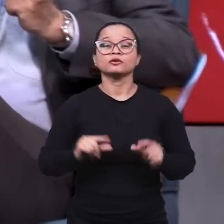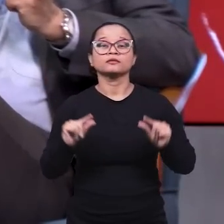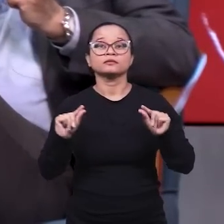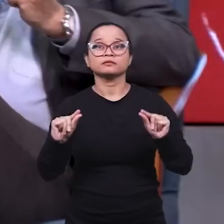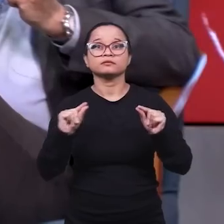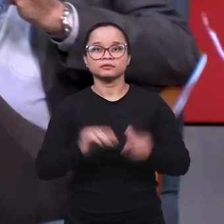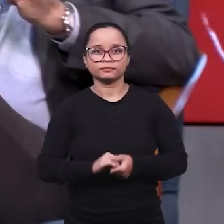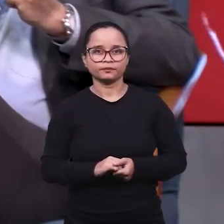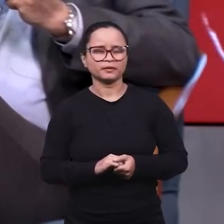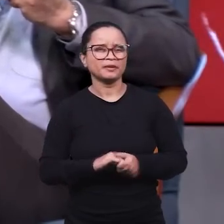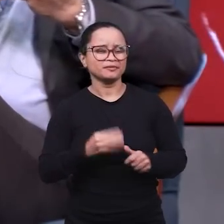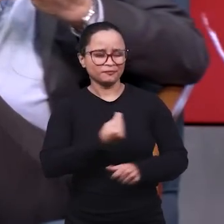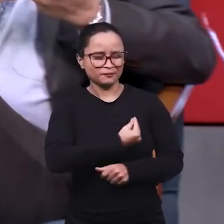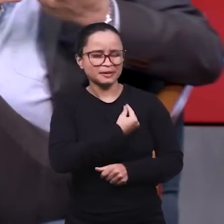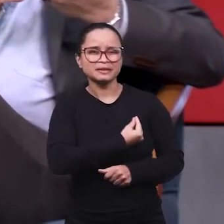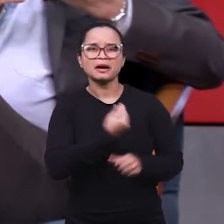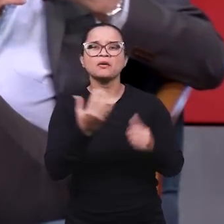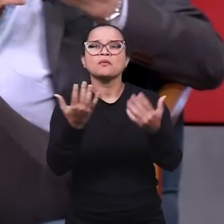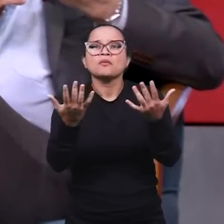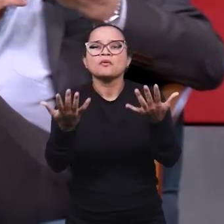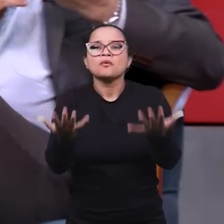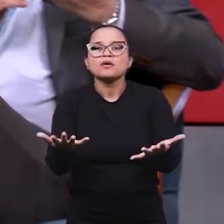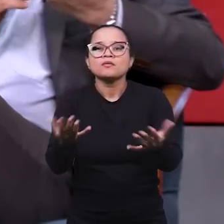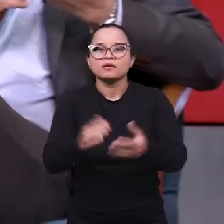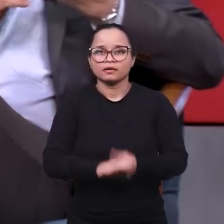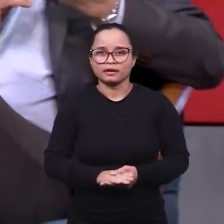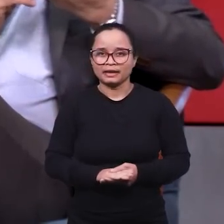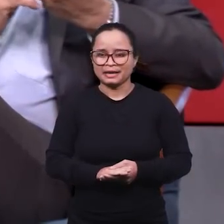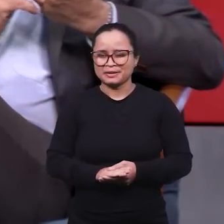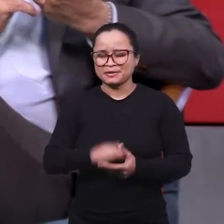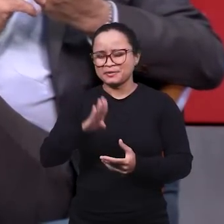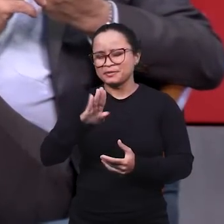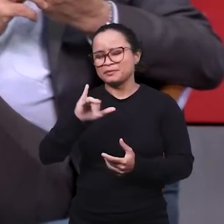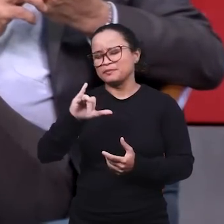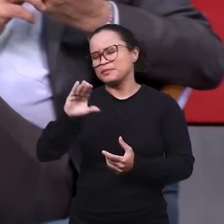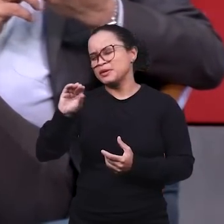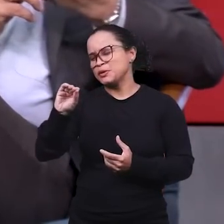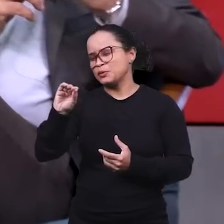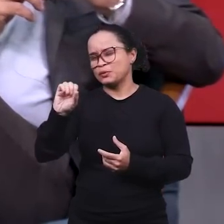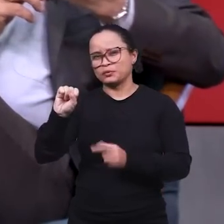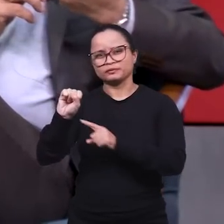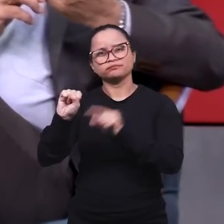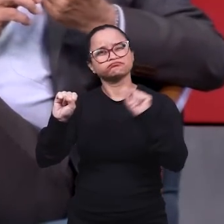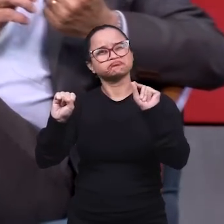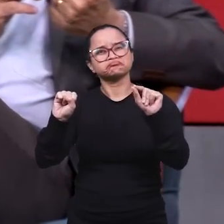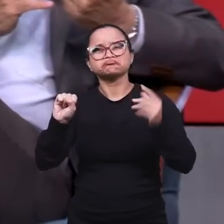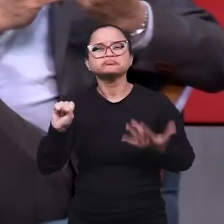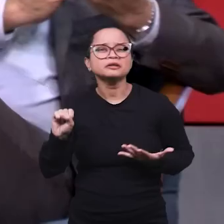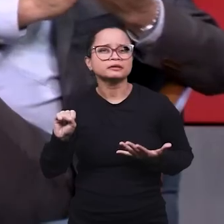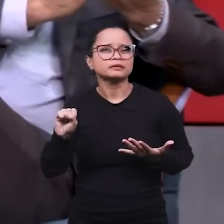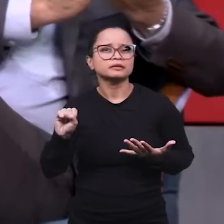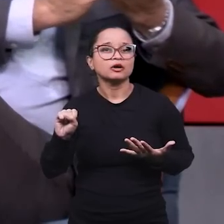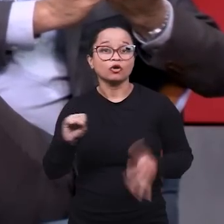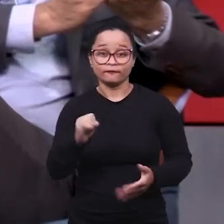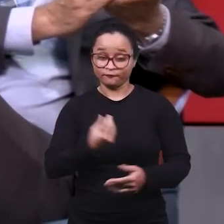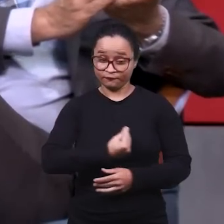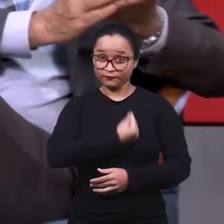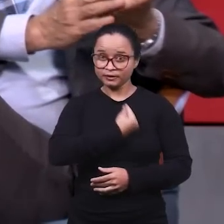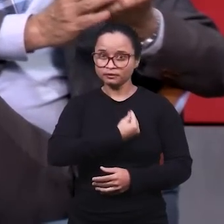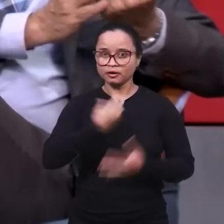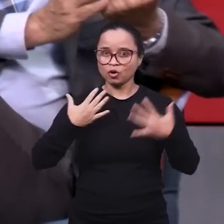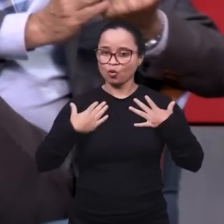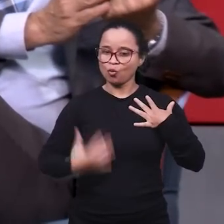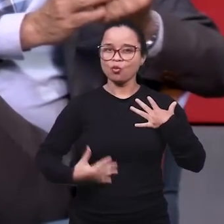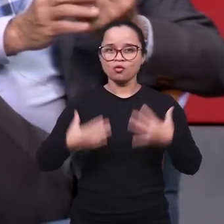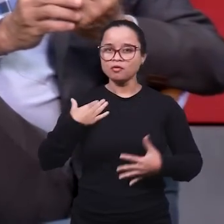vida. Que vida? O bios. O que é o bios? O bios está ligado à vida